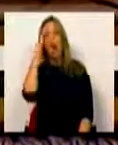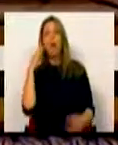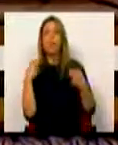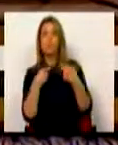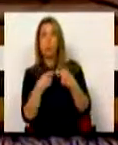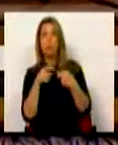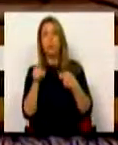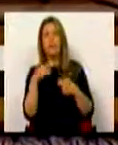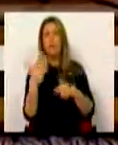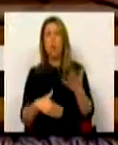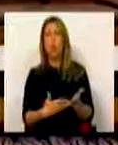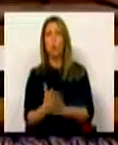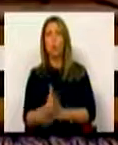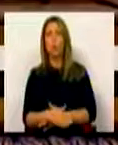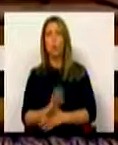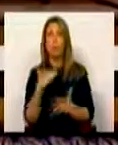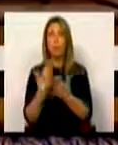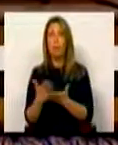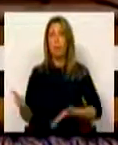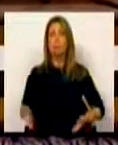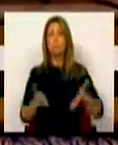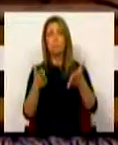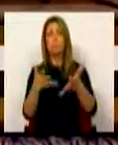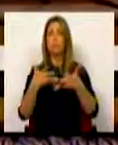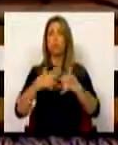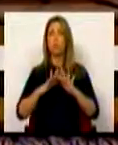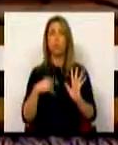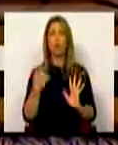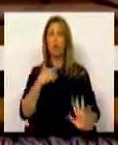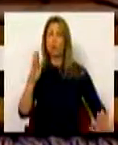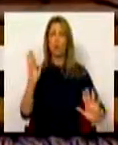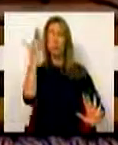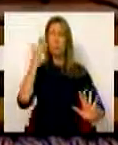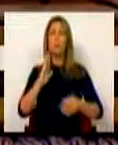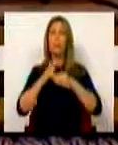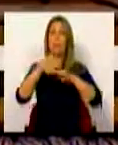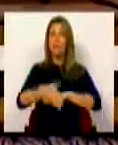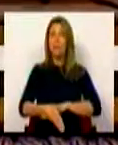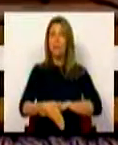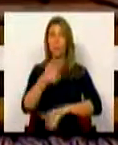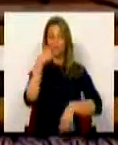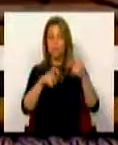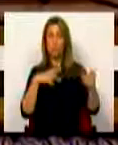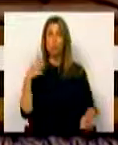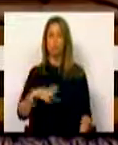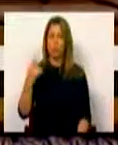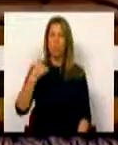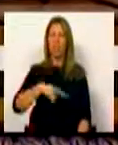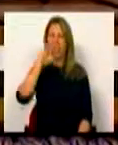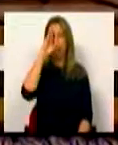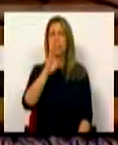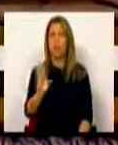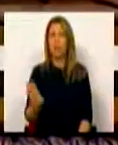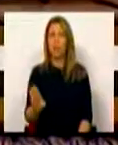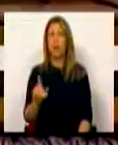Esse continua a nortear, a estruturar as nossas prioridades de intervenção. Os portugueses devem saber que foi a